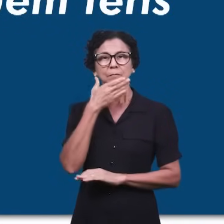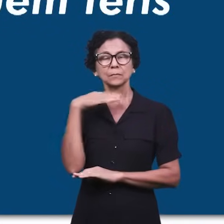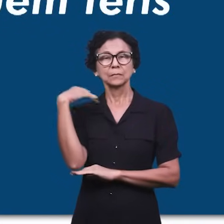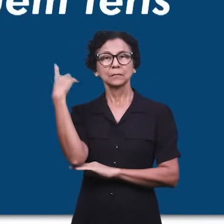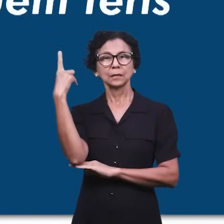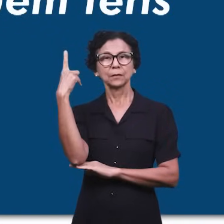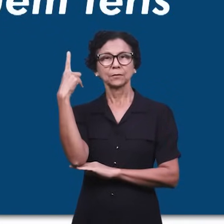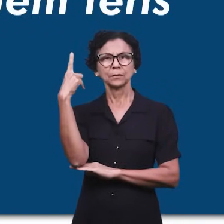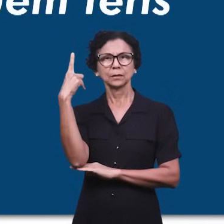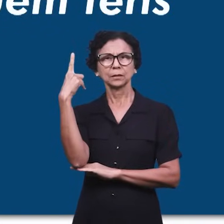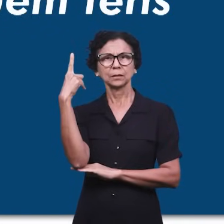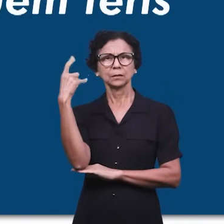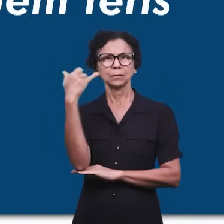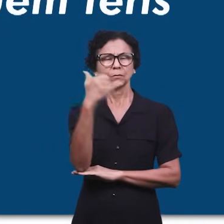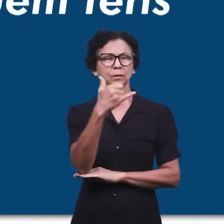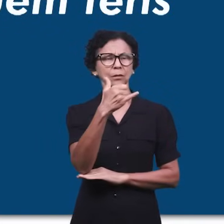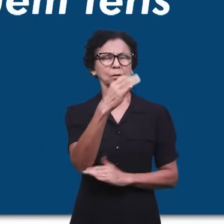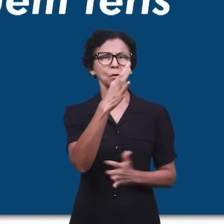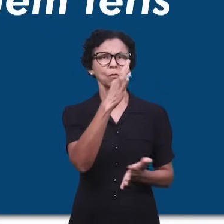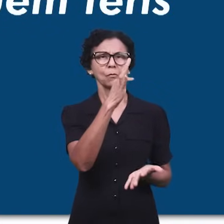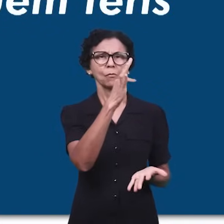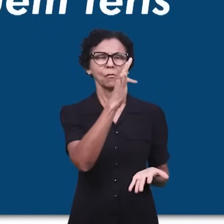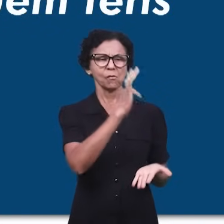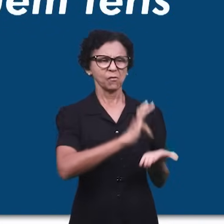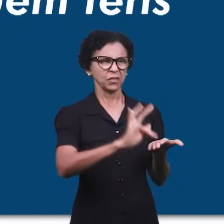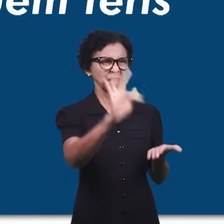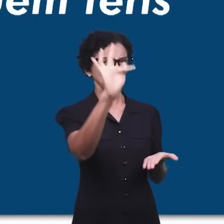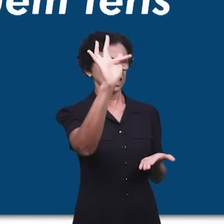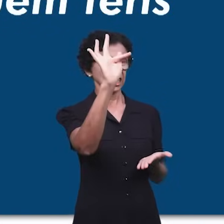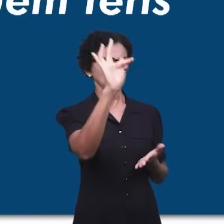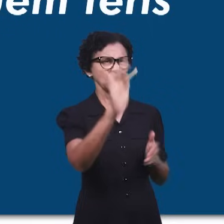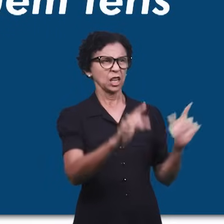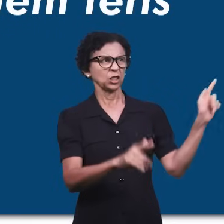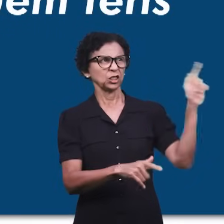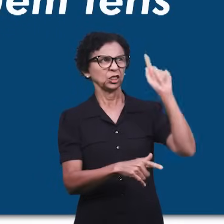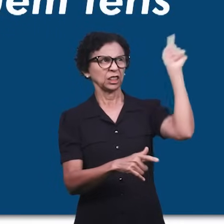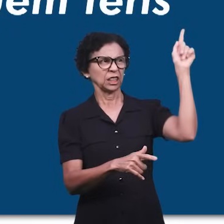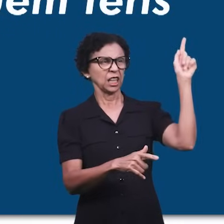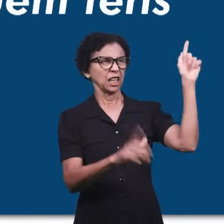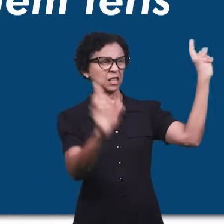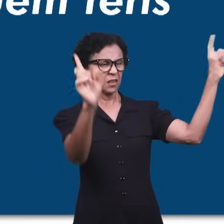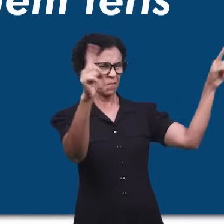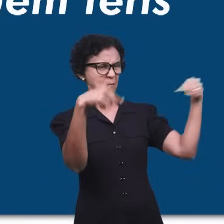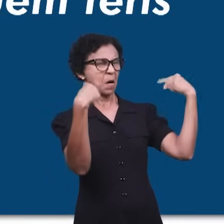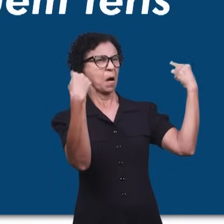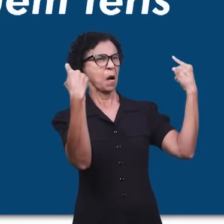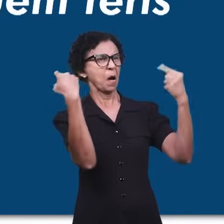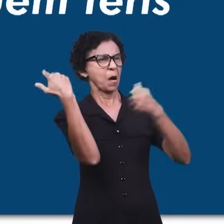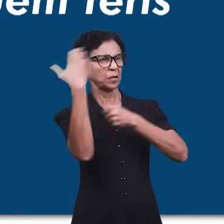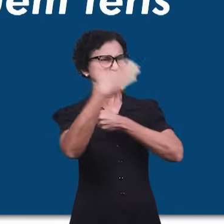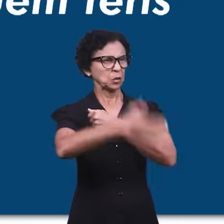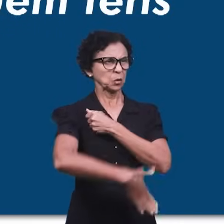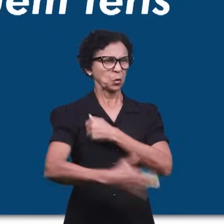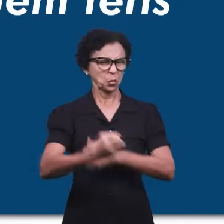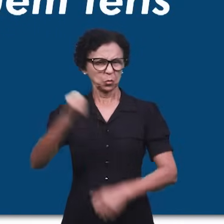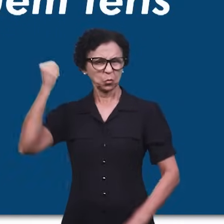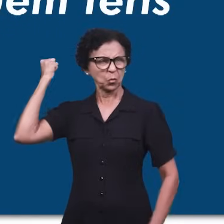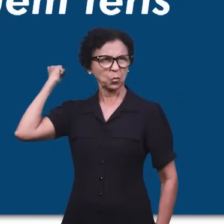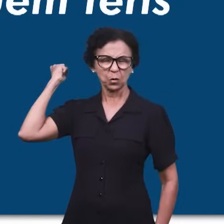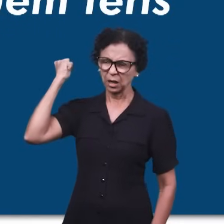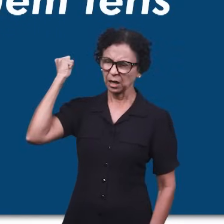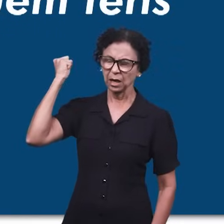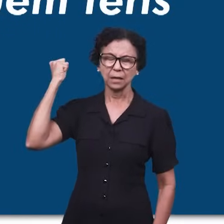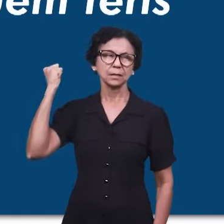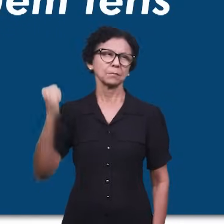porém, disse ao filisteu: Tu vens a mim com espada e com lança e com escudo, porém eu venho a ti